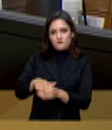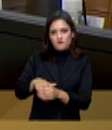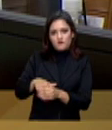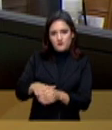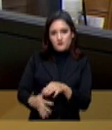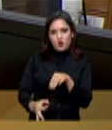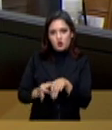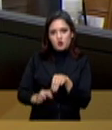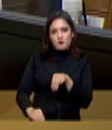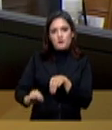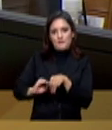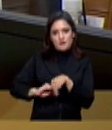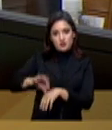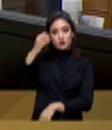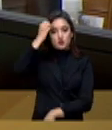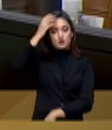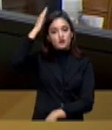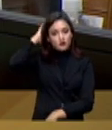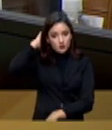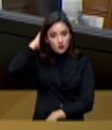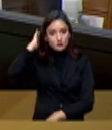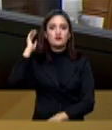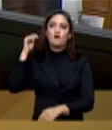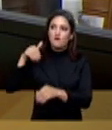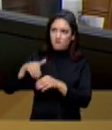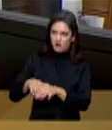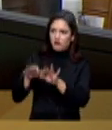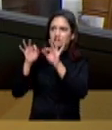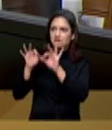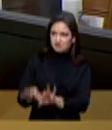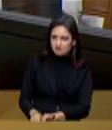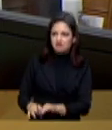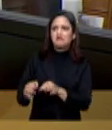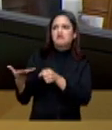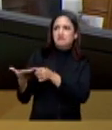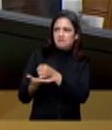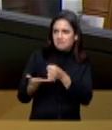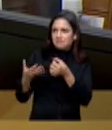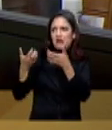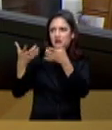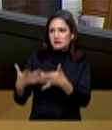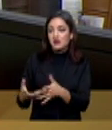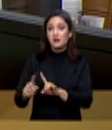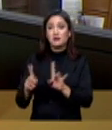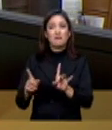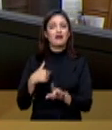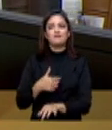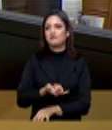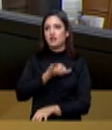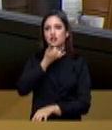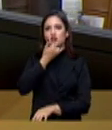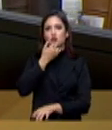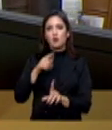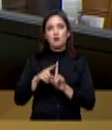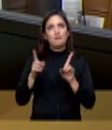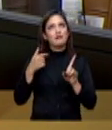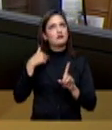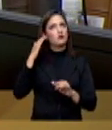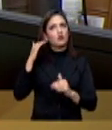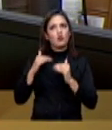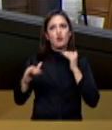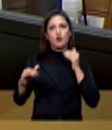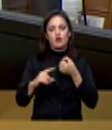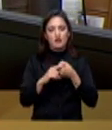o eminente Ministro relator sólido como sempre mas peço vênia para não visualizar